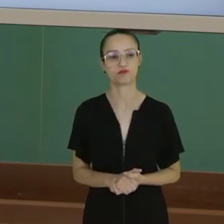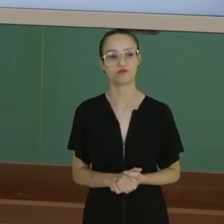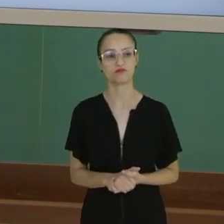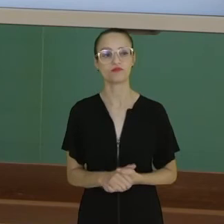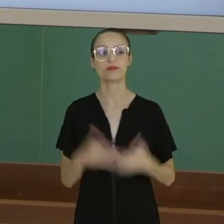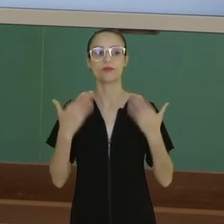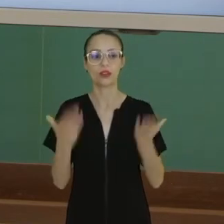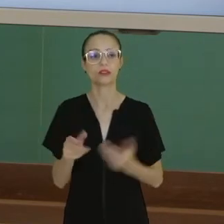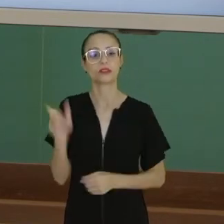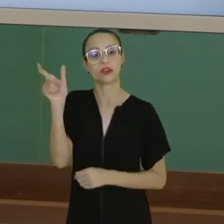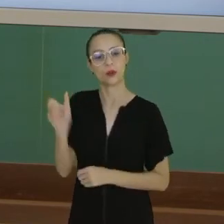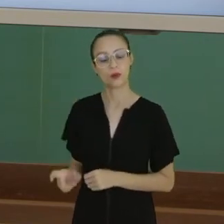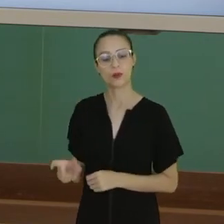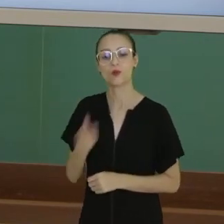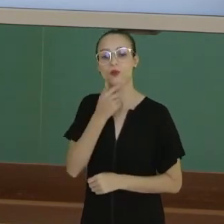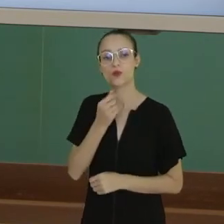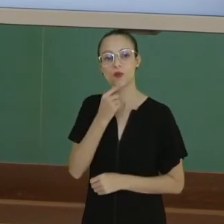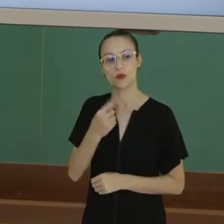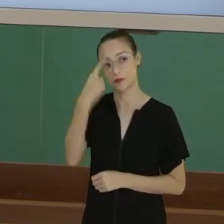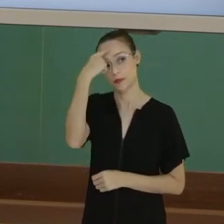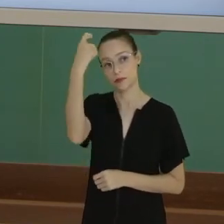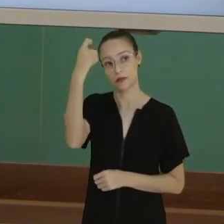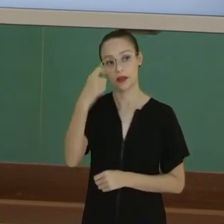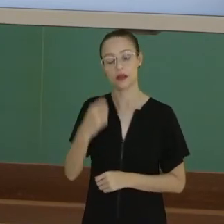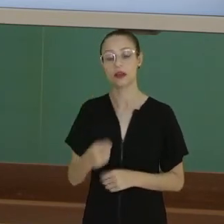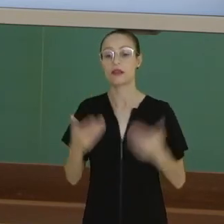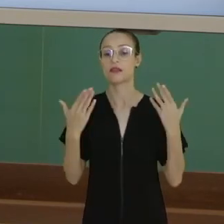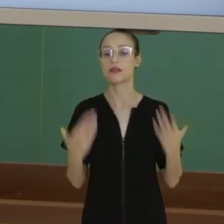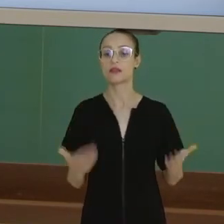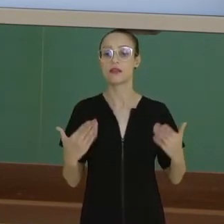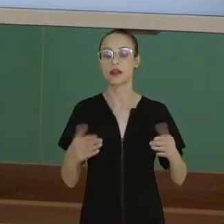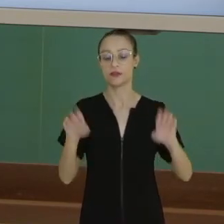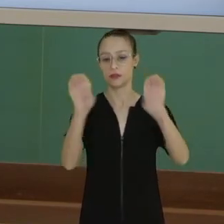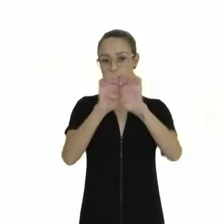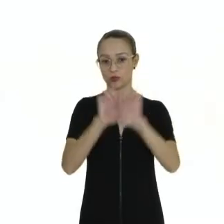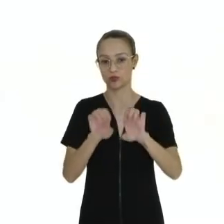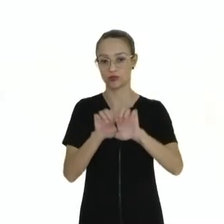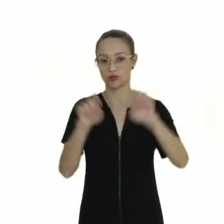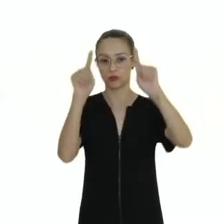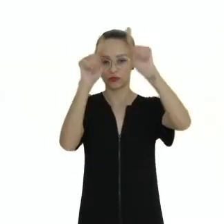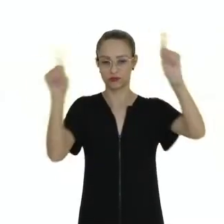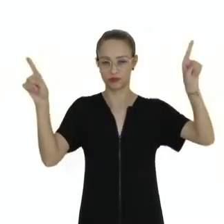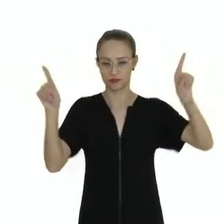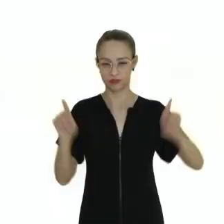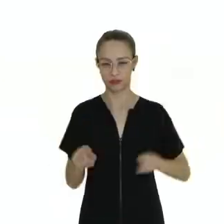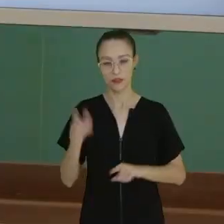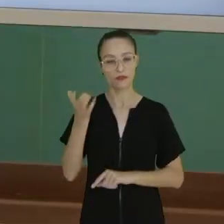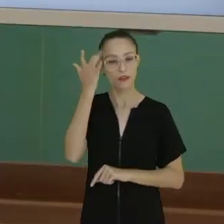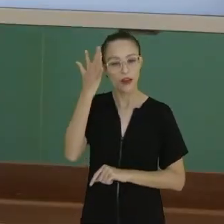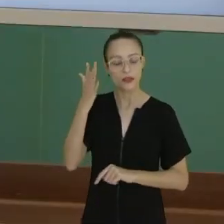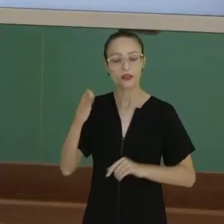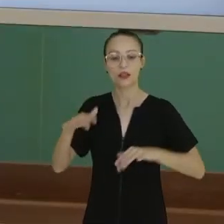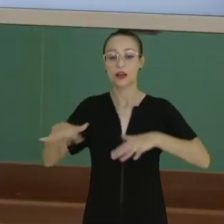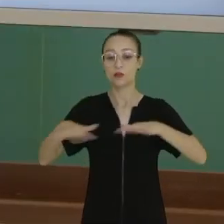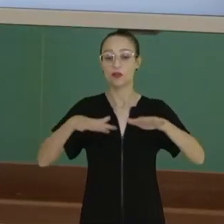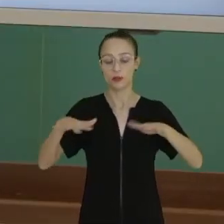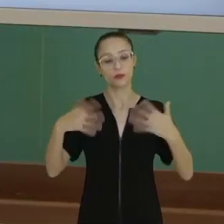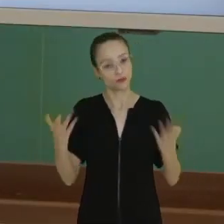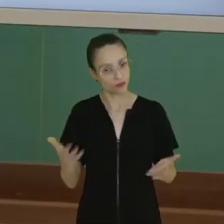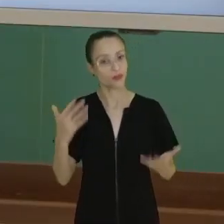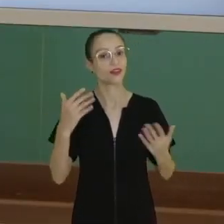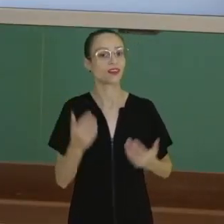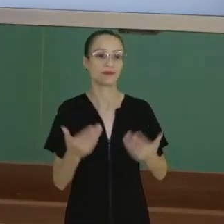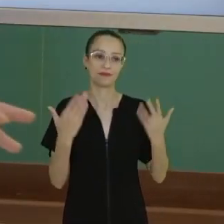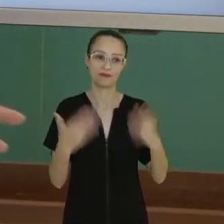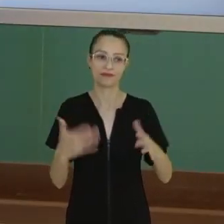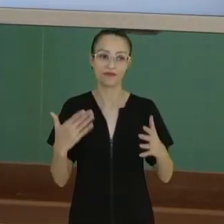Então, o artista escolheu usar como materialidade, né, uma estrutura leve para facilitar o movimento do público com a obra, né? Então, claro, né, tinha que ser